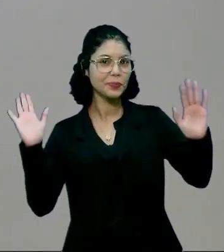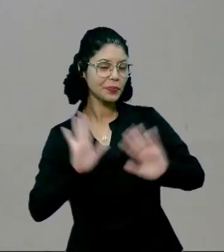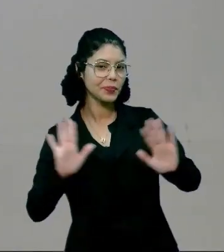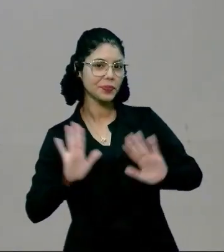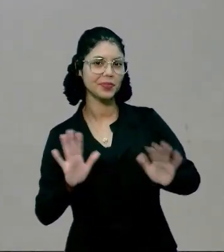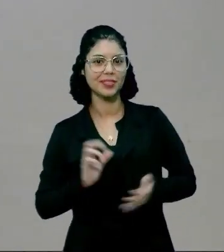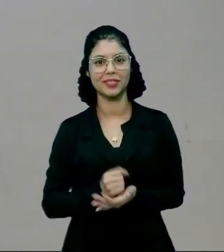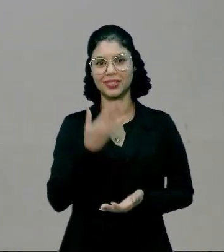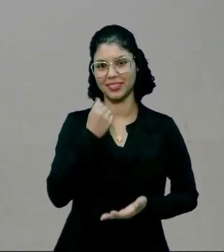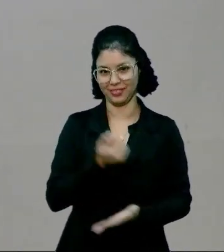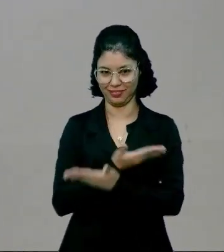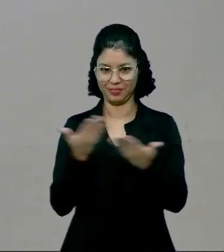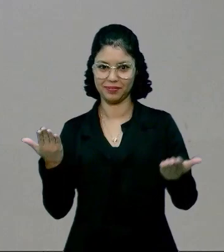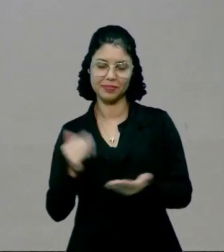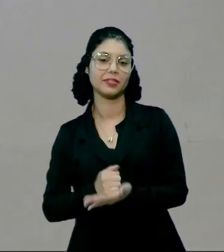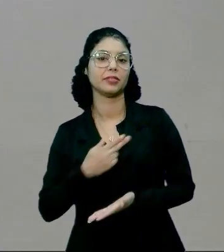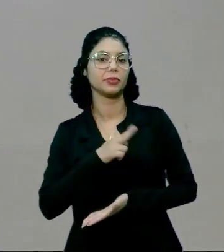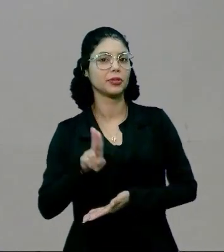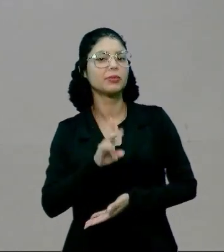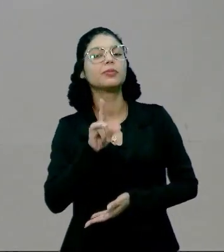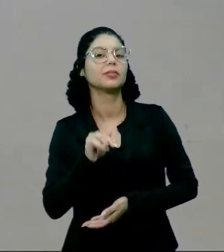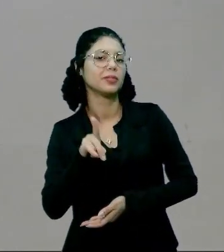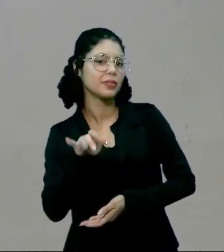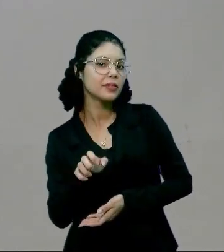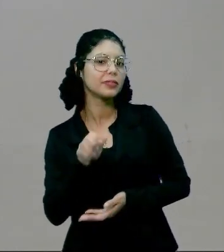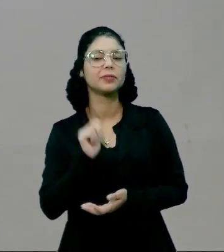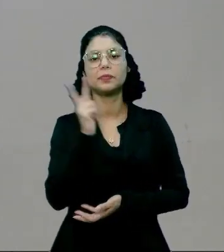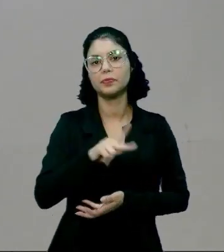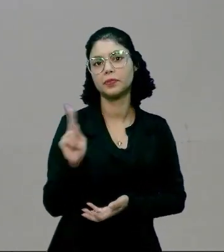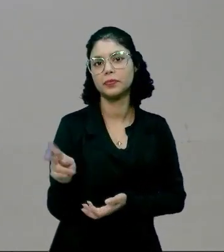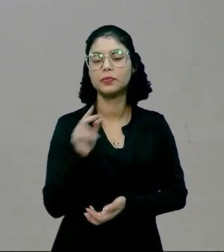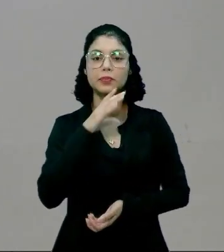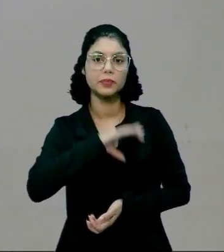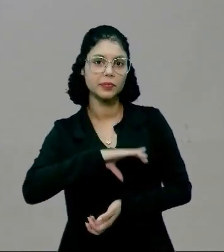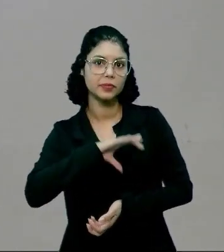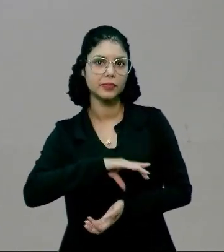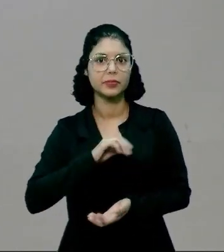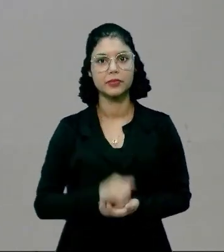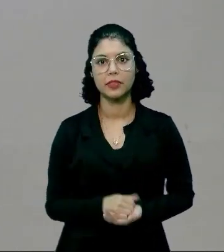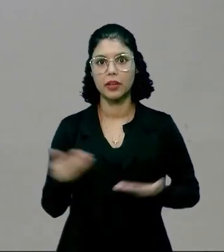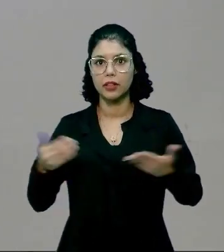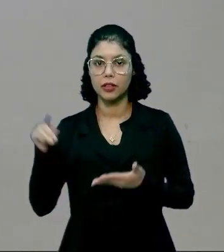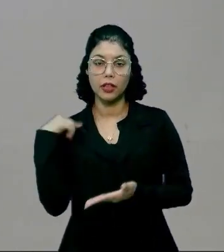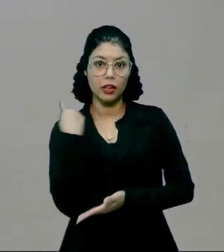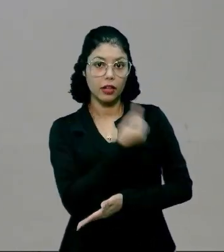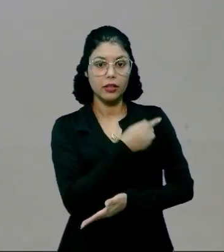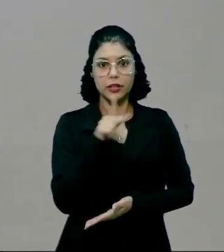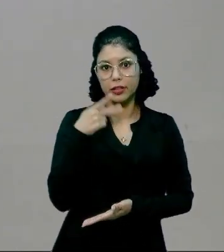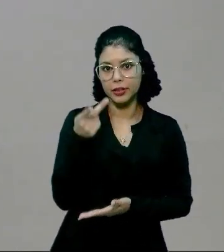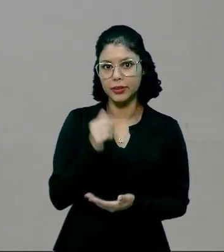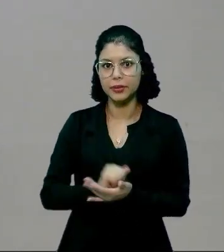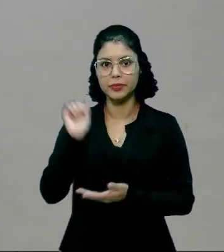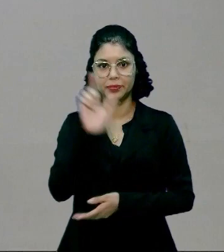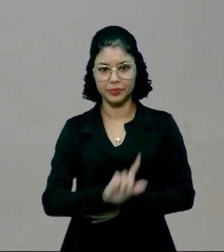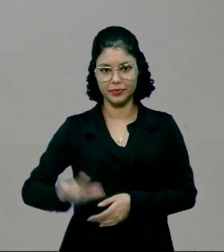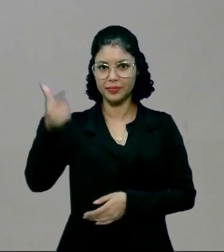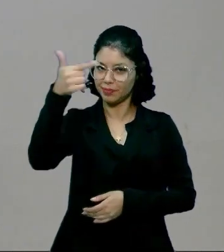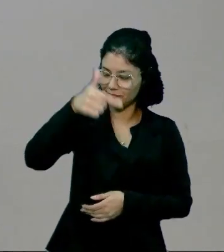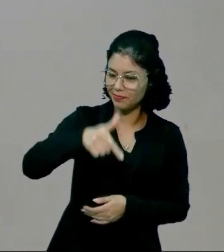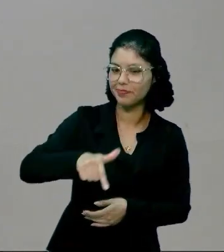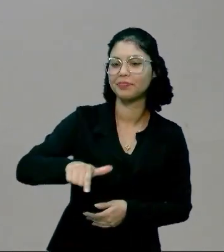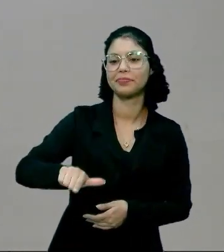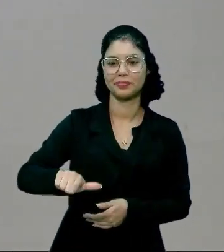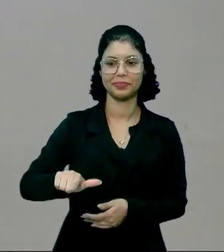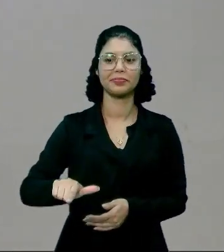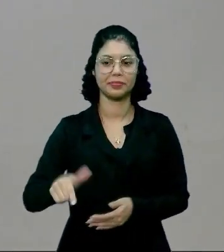Olá, pessoal, tudo bem? Meu nome é Daniele Ximenes, professora de língua portuguesa. Hoje falaremos de literatura novamente